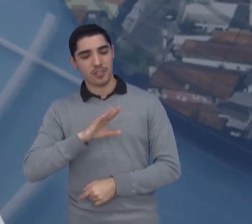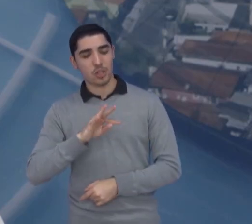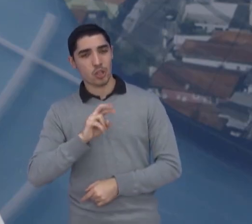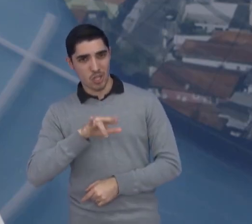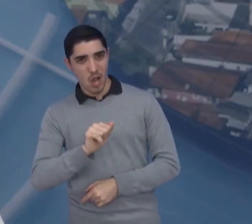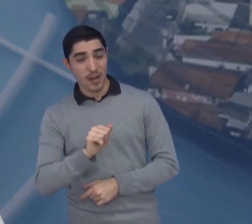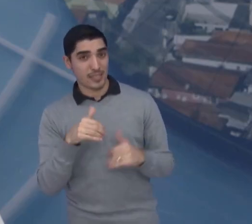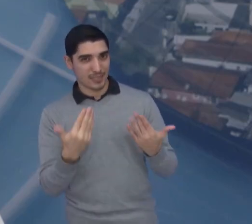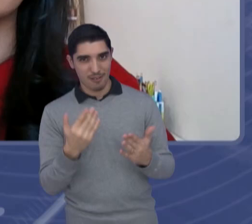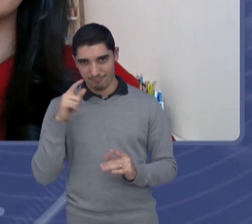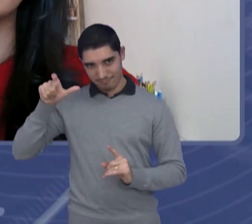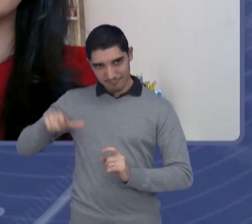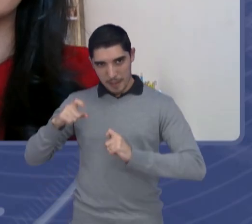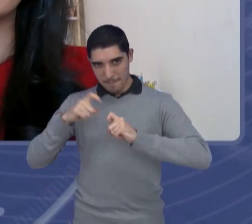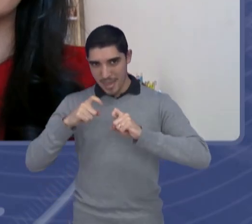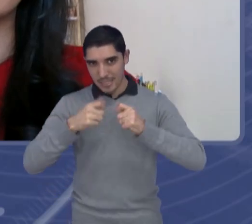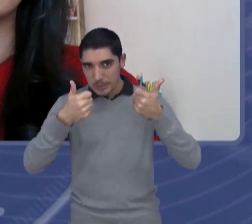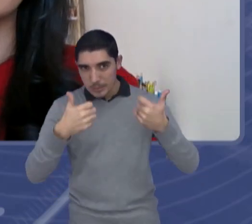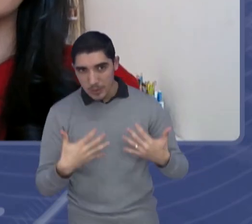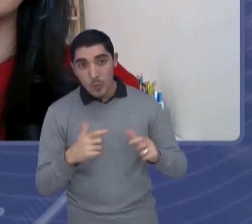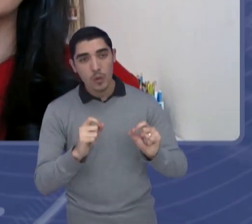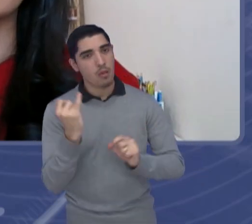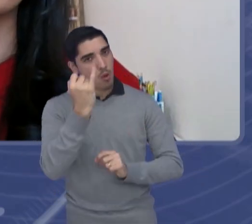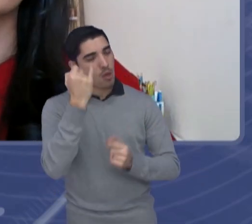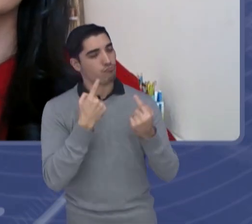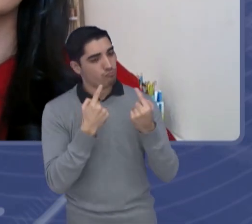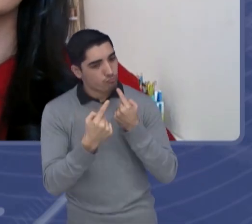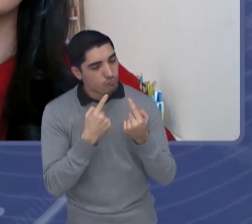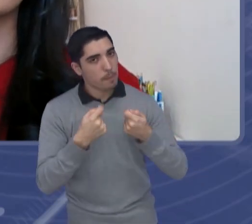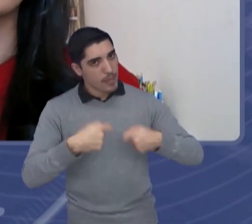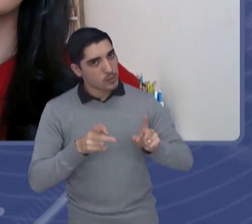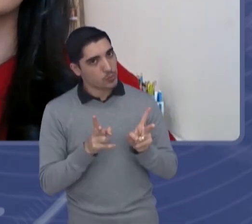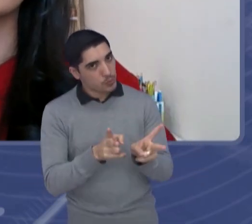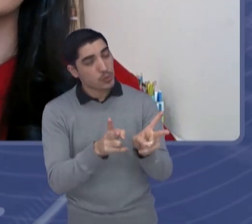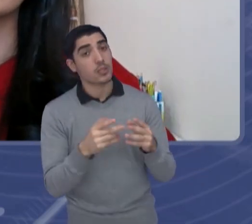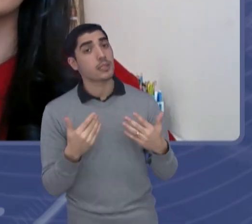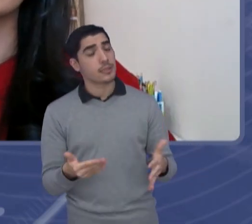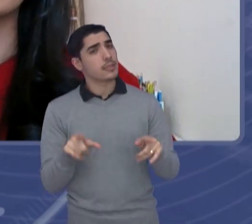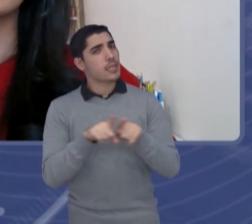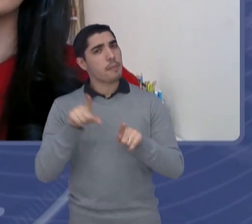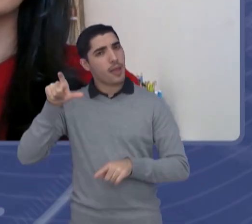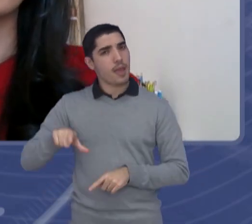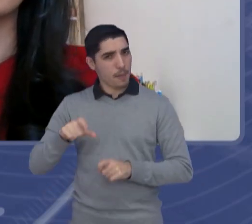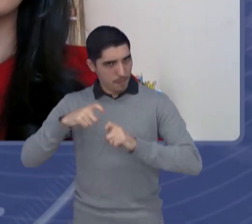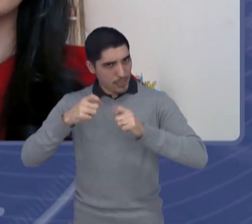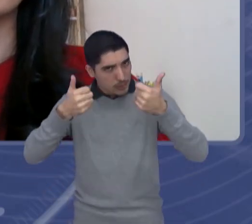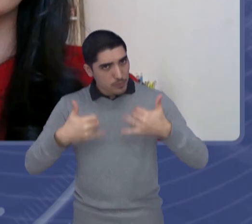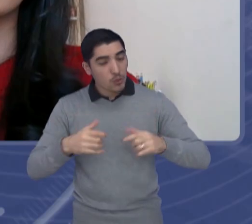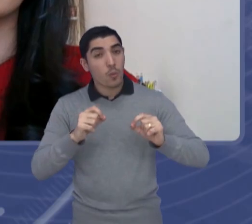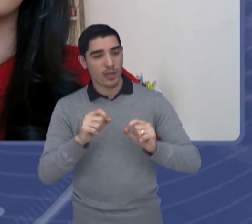a Bruna falando também muito sobre o diálogo, ela reforçou, e também ela comentou que nessa